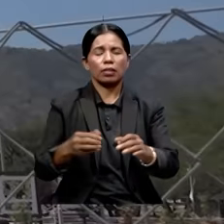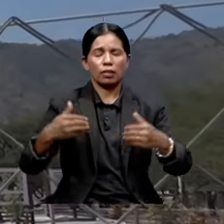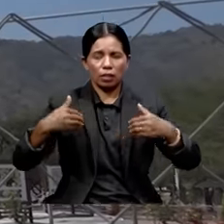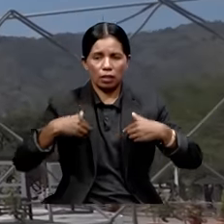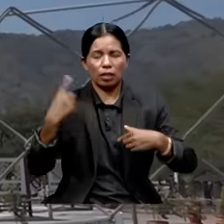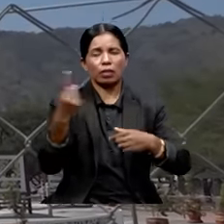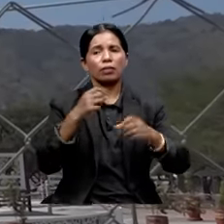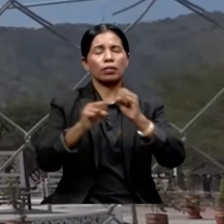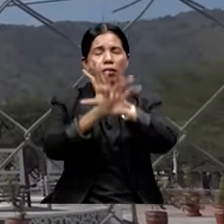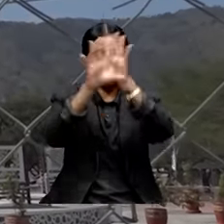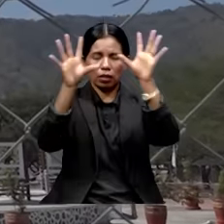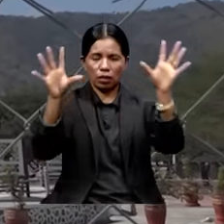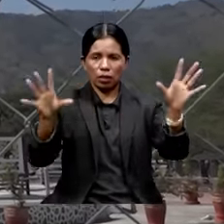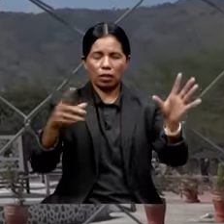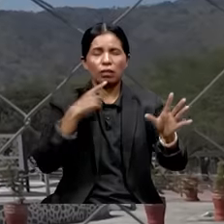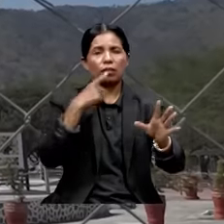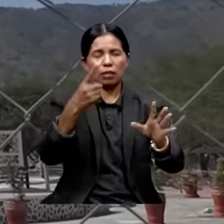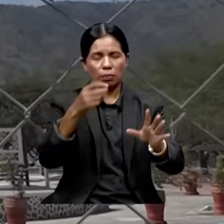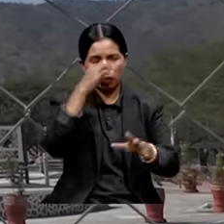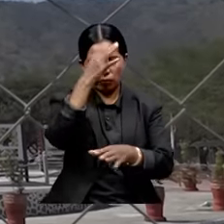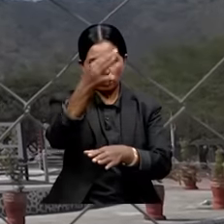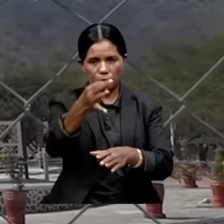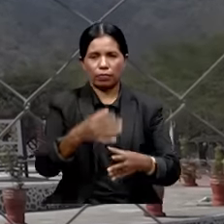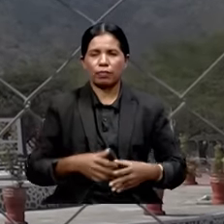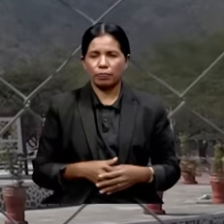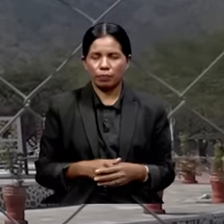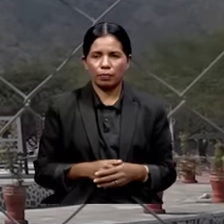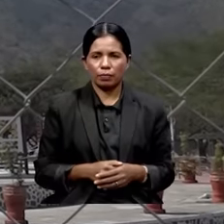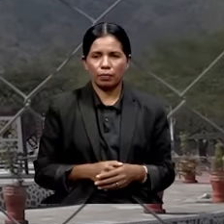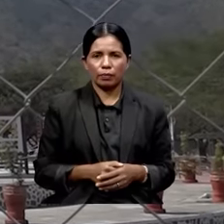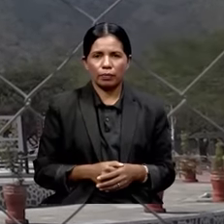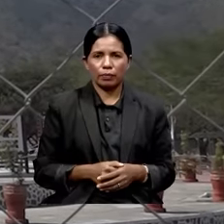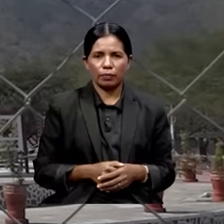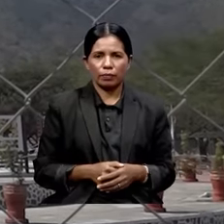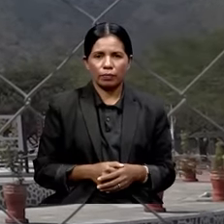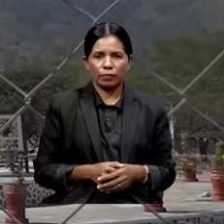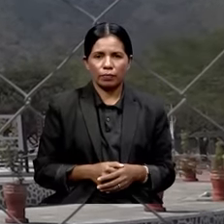iha na fati na Roma ato orienta ba futuro. Equipa cobertura, GMN.